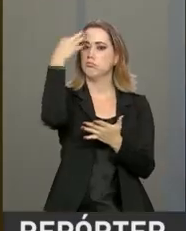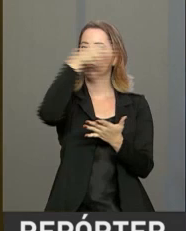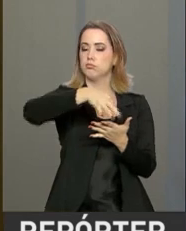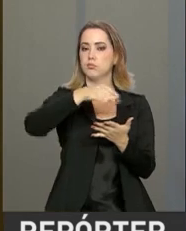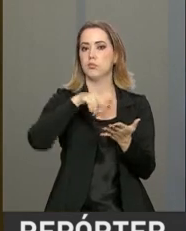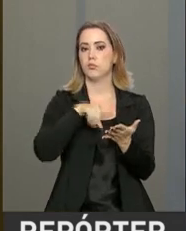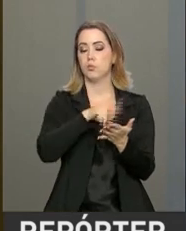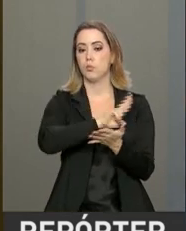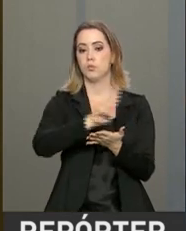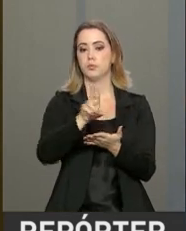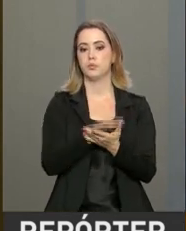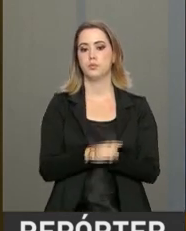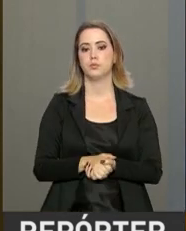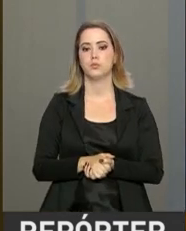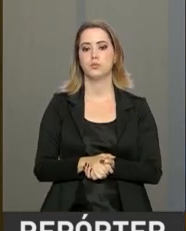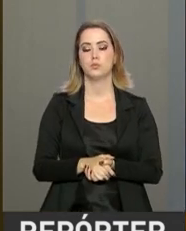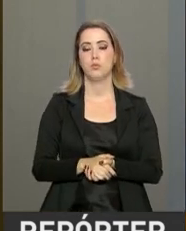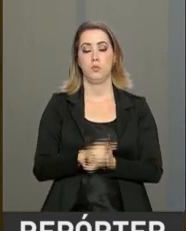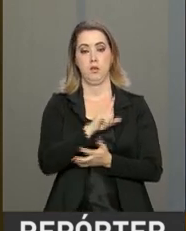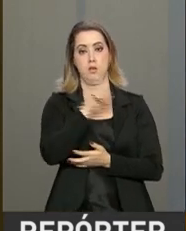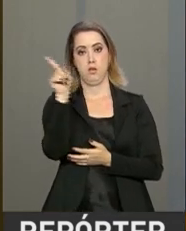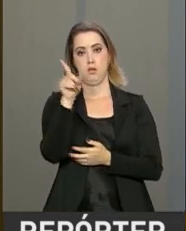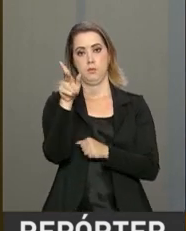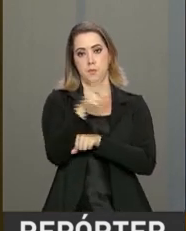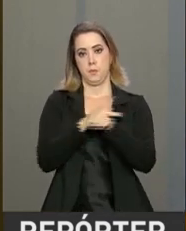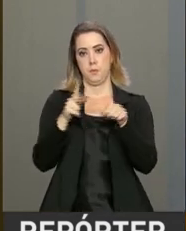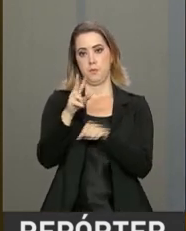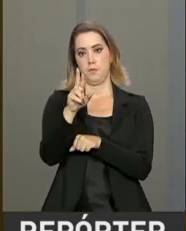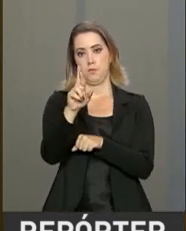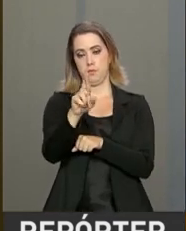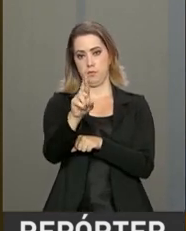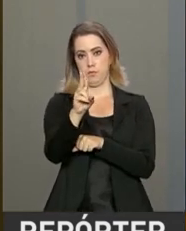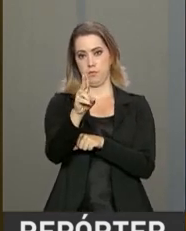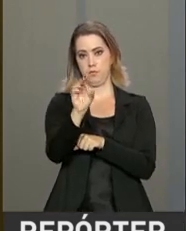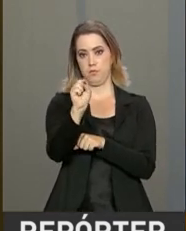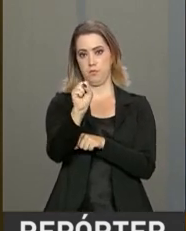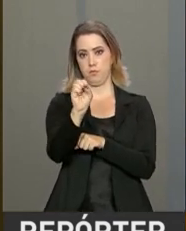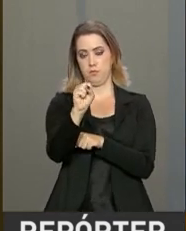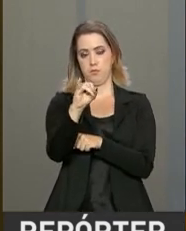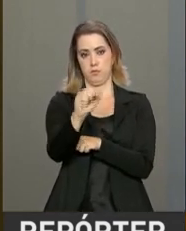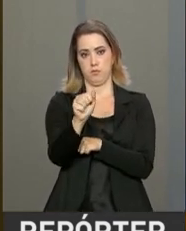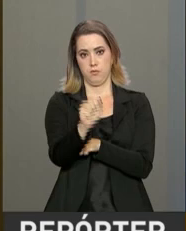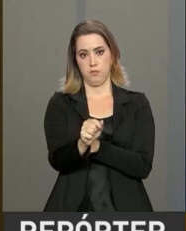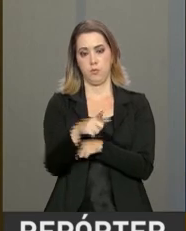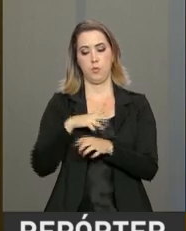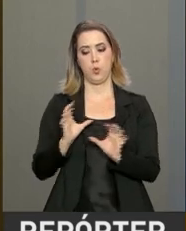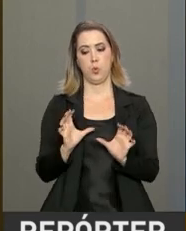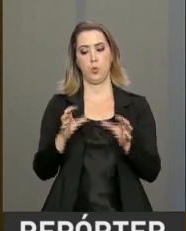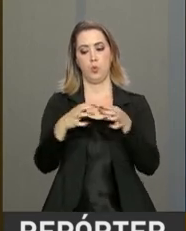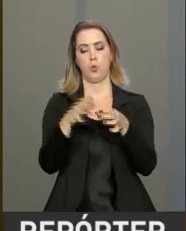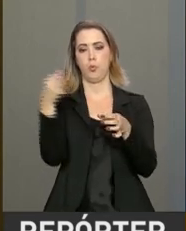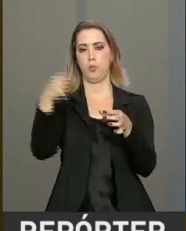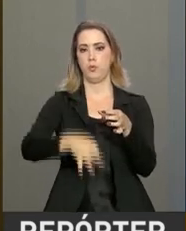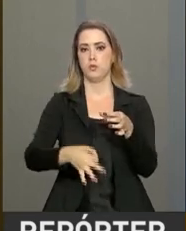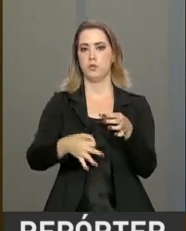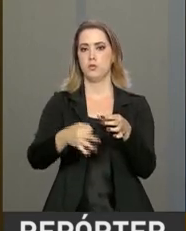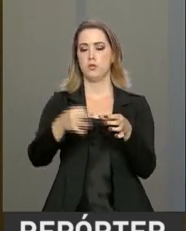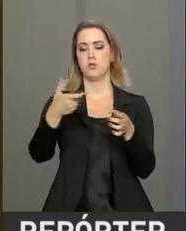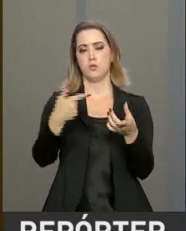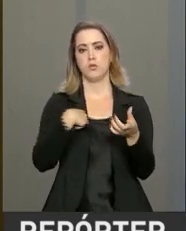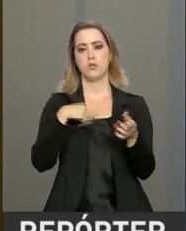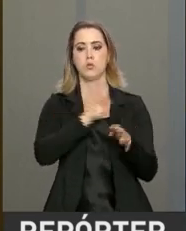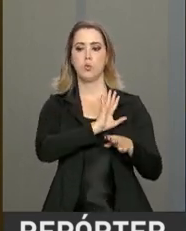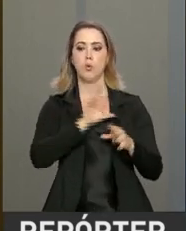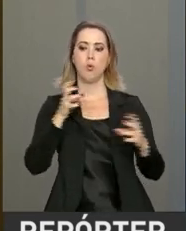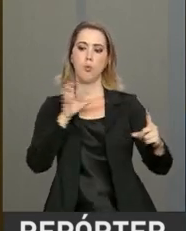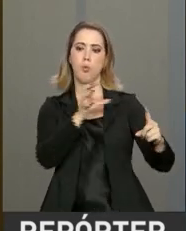Em Ekaterimburgo, em 2009, na Rússia, se criou formalmente esse grupo, com o objetivo de influenciar